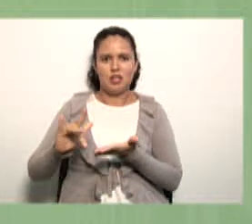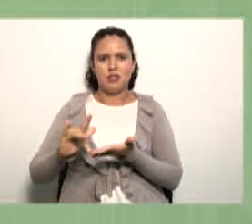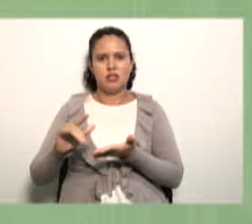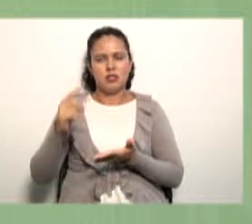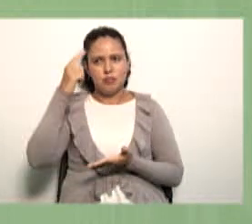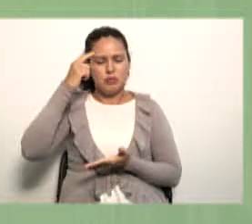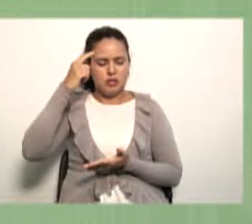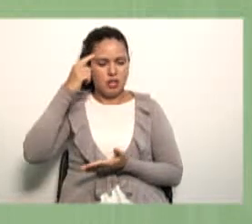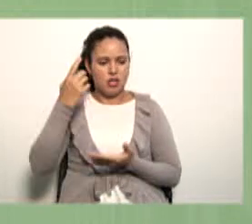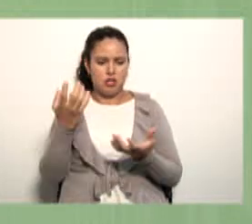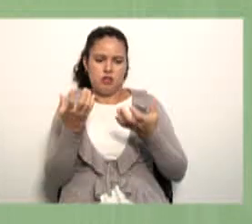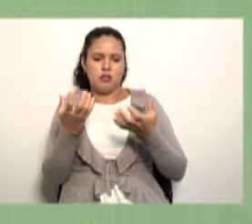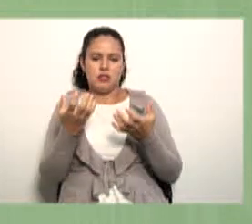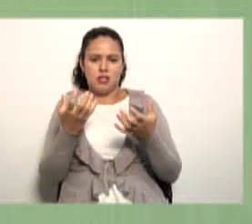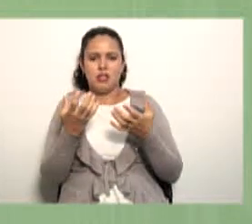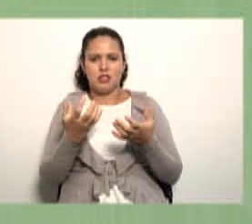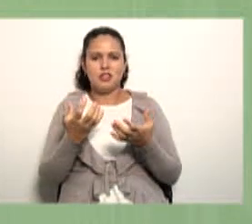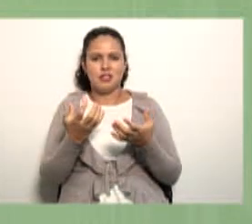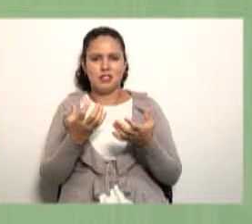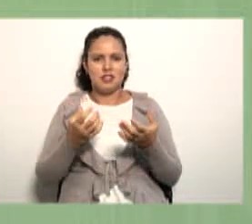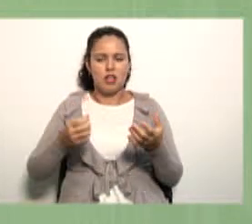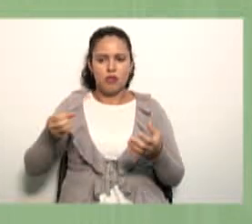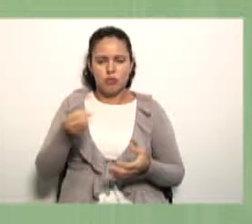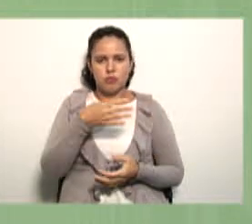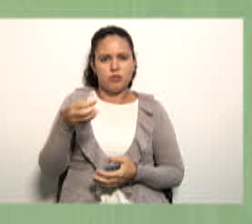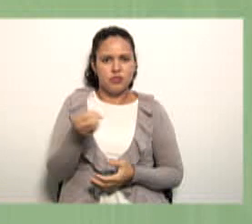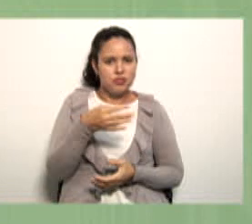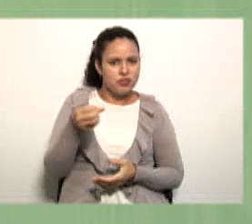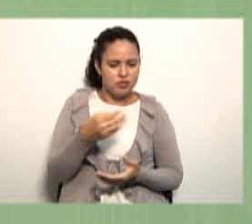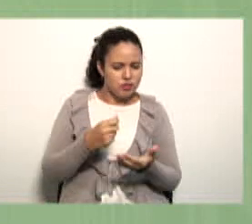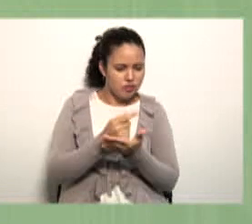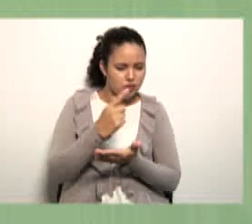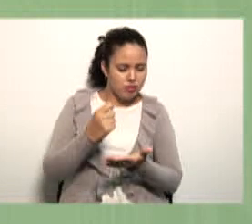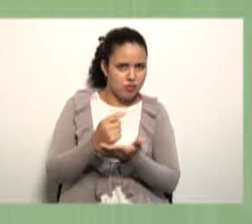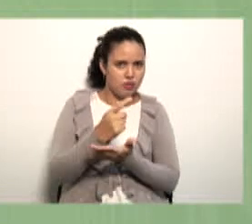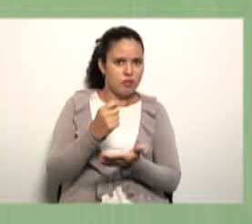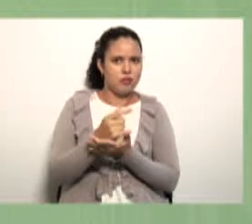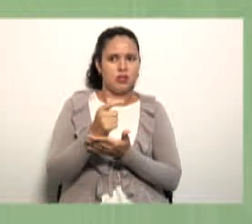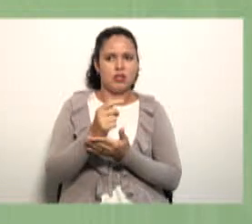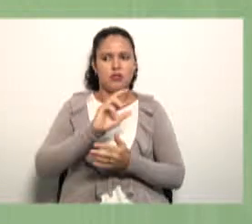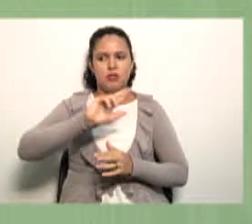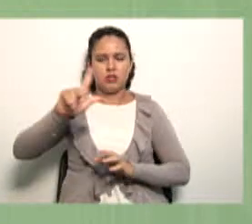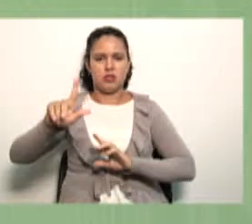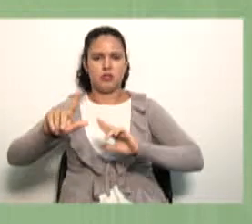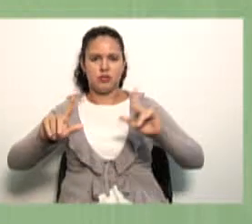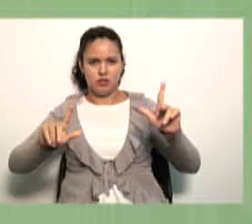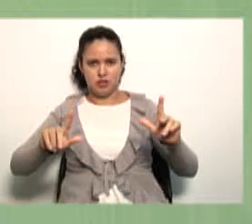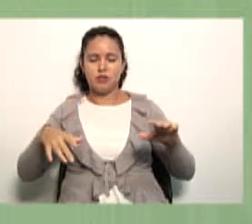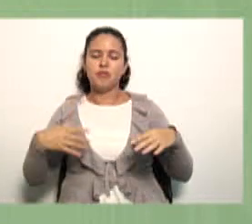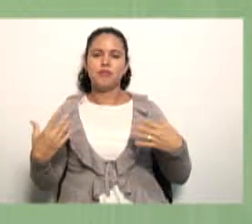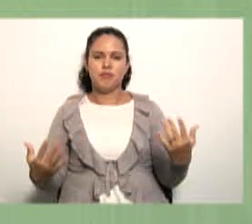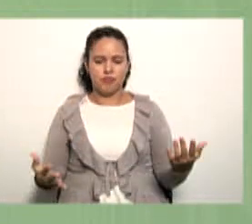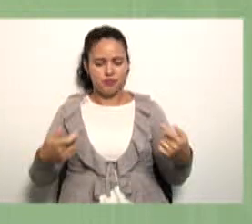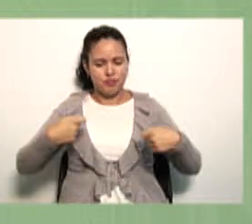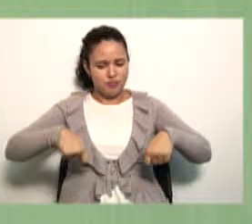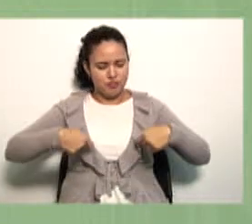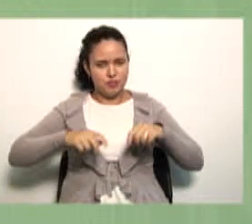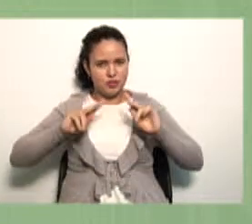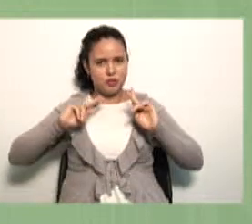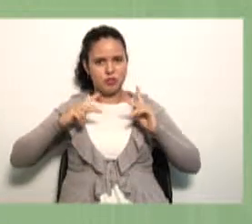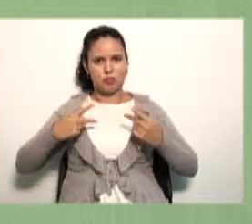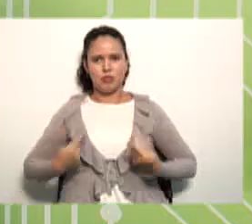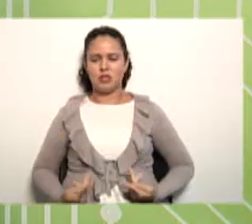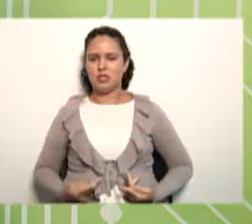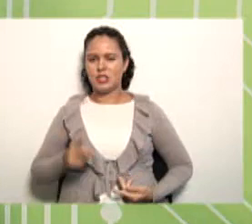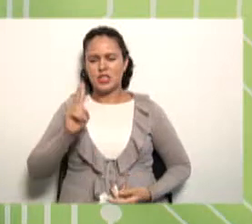querer essas coisas. A gente vai desejando coisas novas, coisas diferentes, e por isso as necessidades humanas são infinitas e estão em